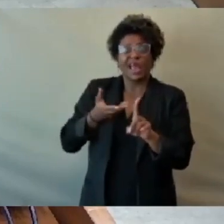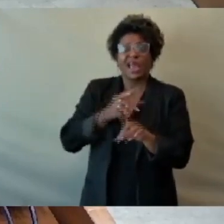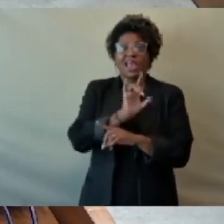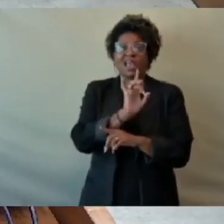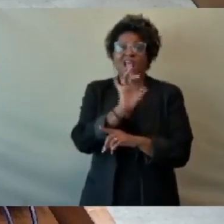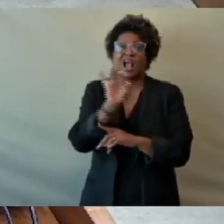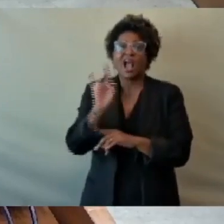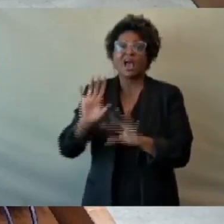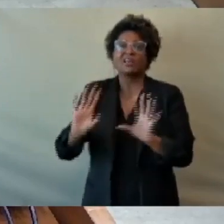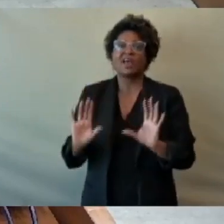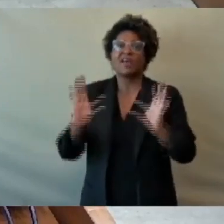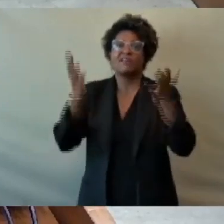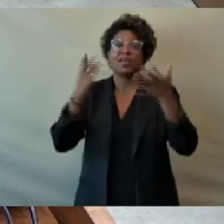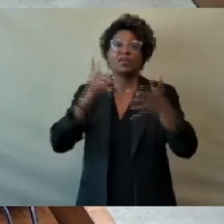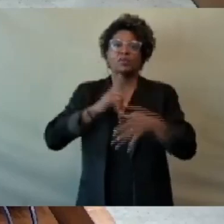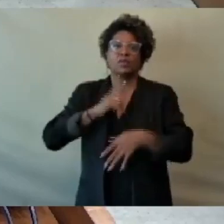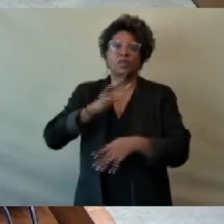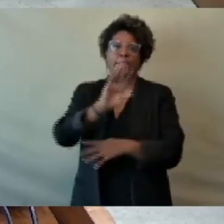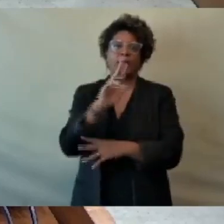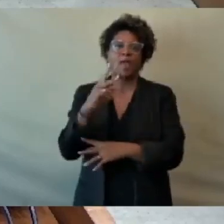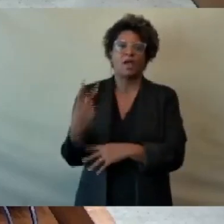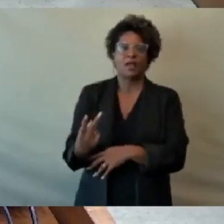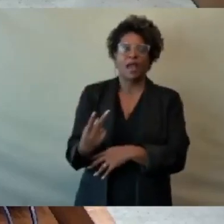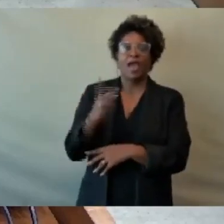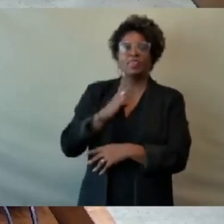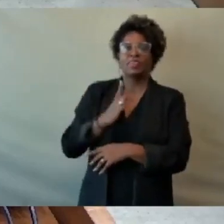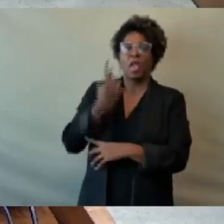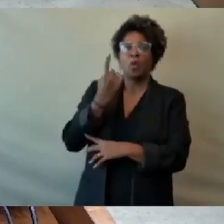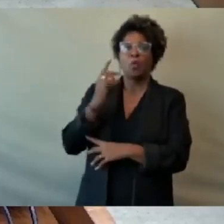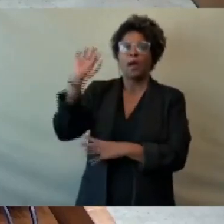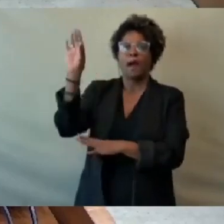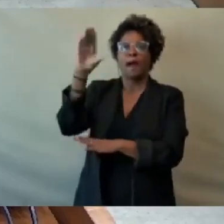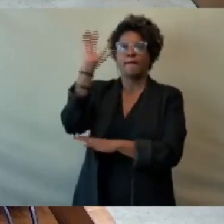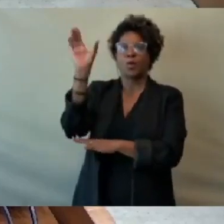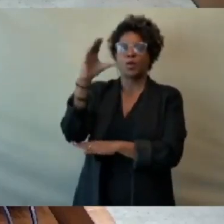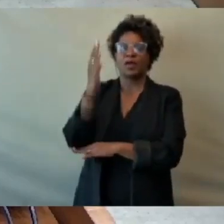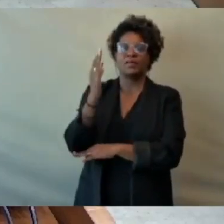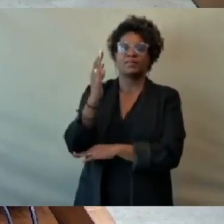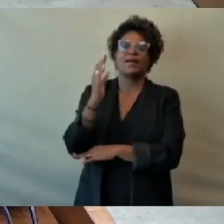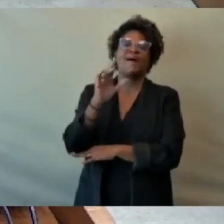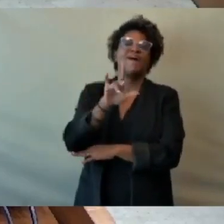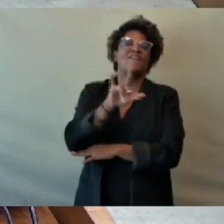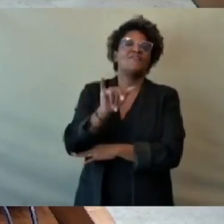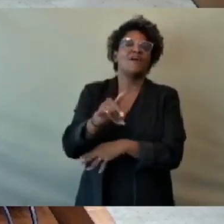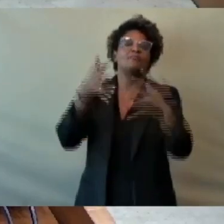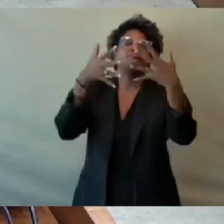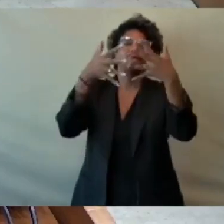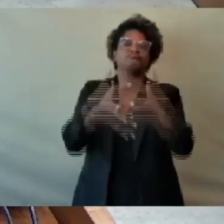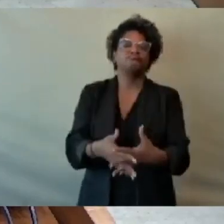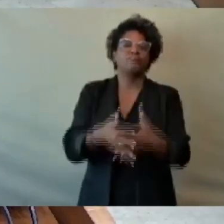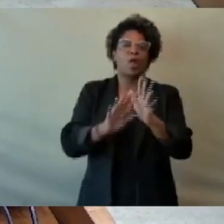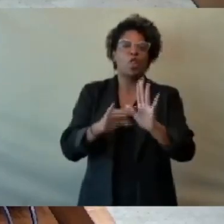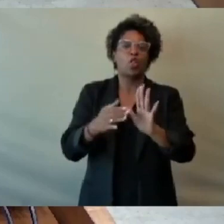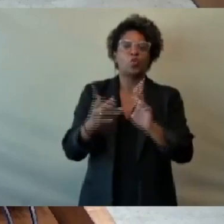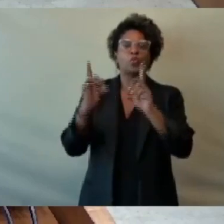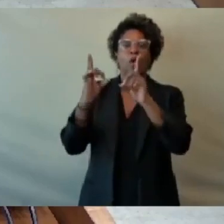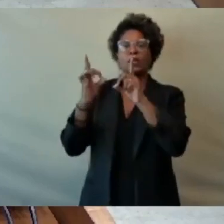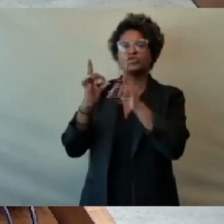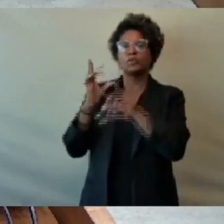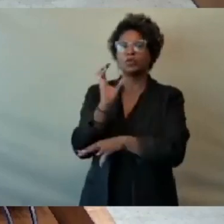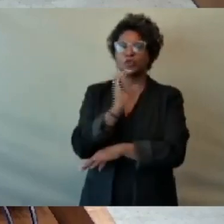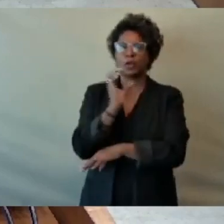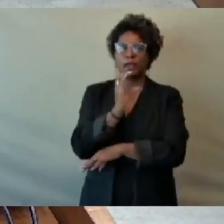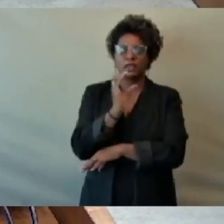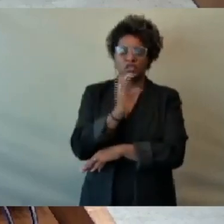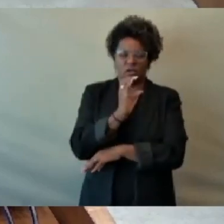às urgências e emergências, porque as bases do SAMU já são distribuídas estrategicamente para a cidade, para que, tenha uma ocorrência, o SAMU chegue o mais rápido possível.